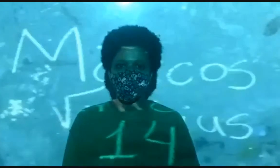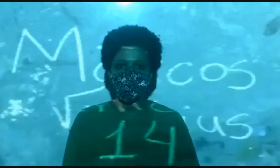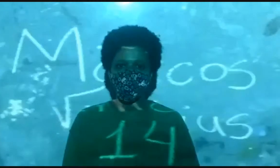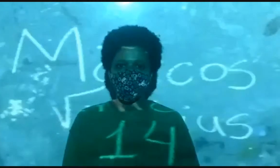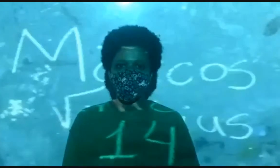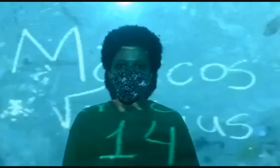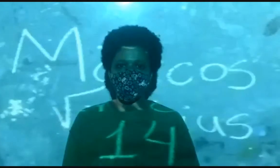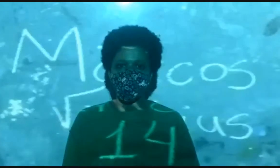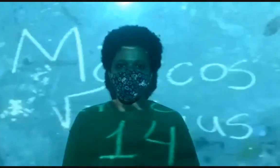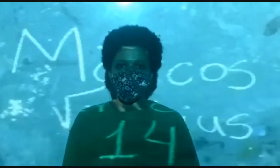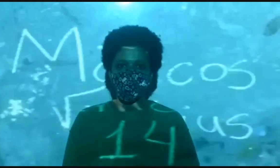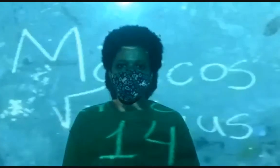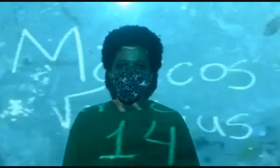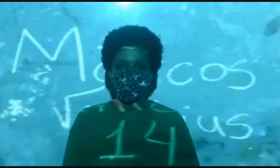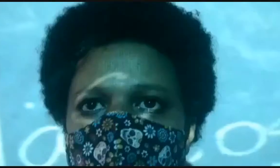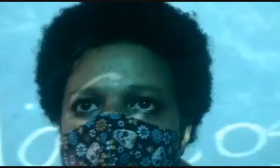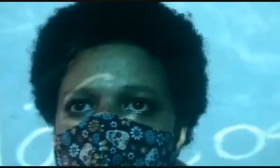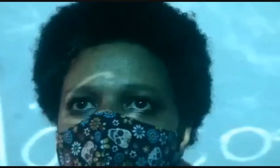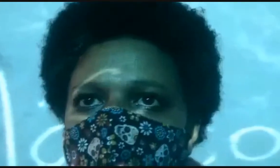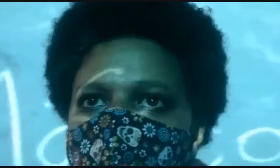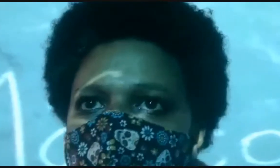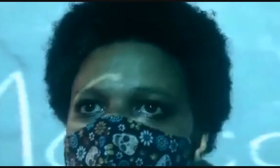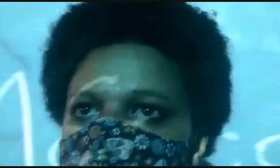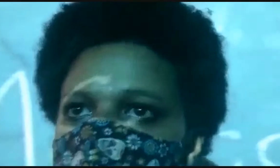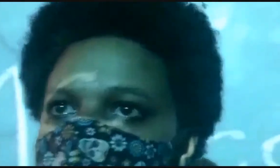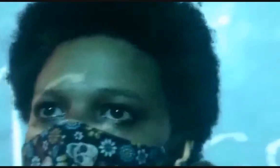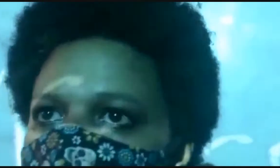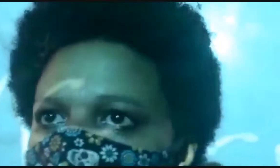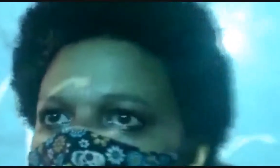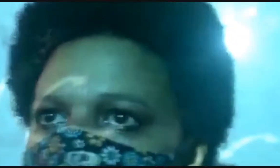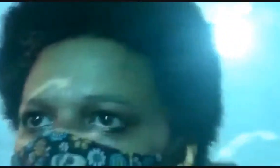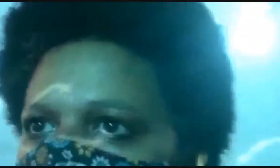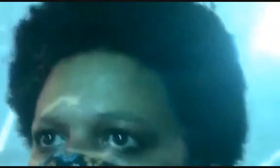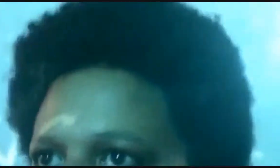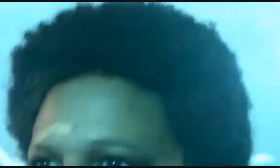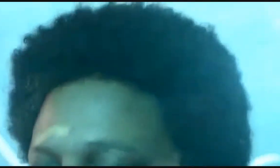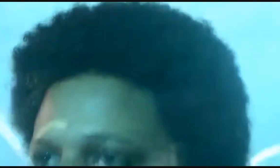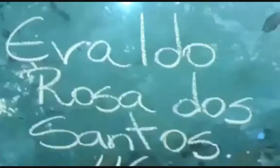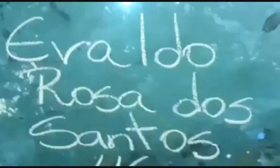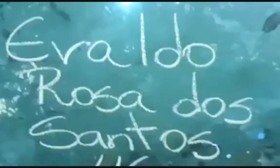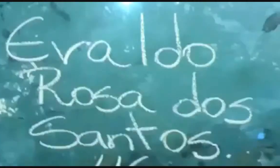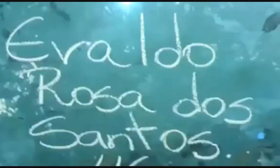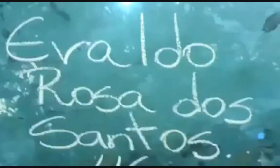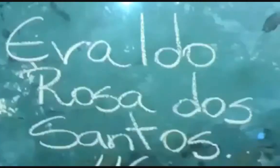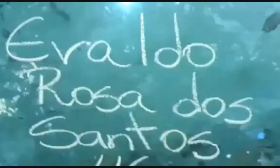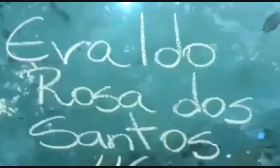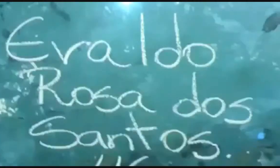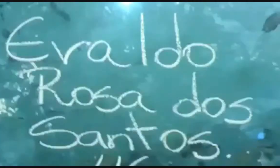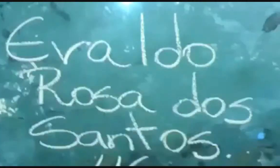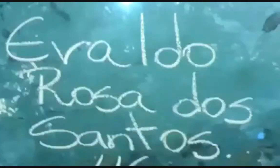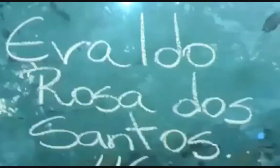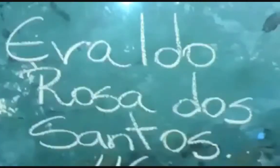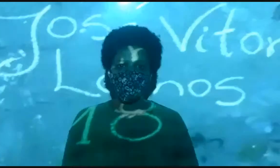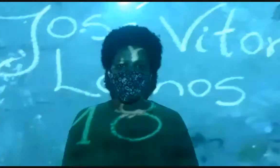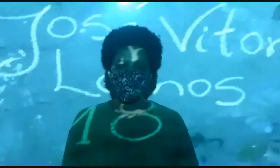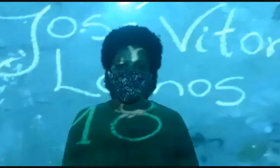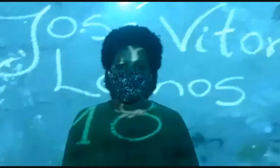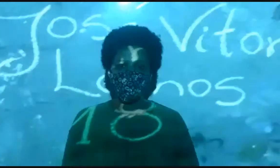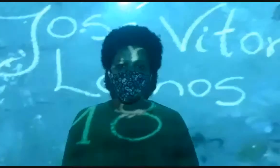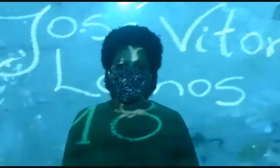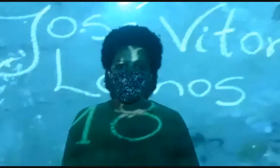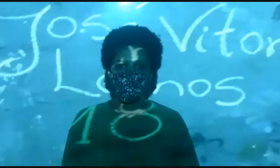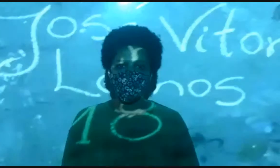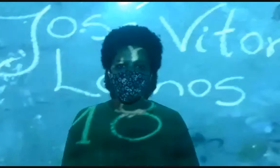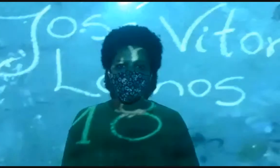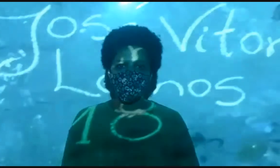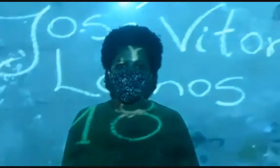viu com o uniforme da escola, não? Nunca vi tiro por engano em bairro nobre. No Brasil tem pena de morte, sim, mas o